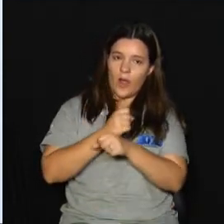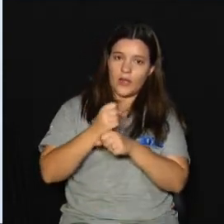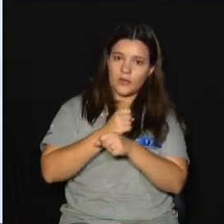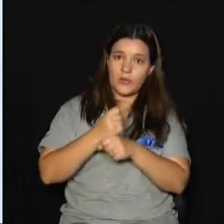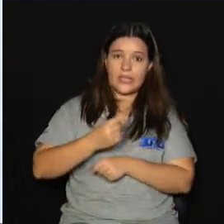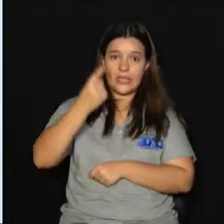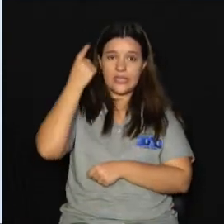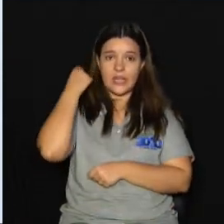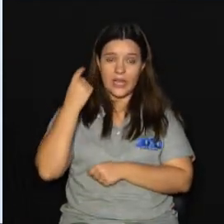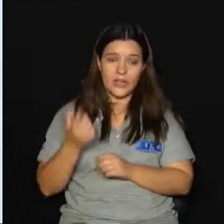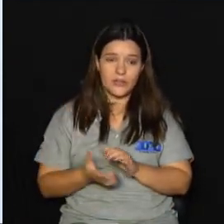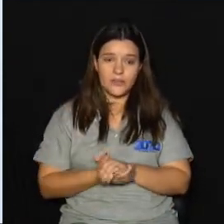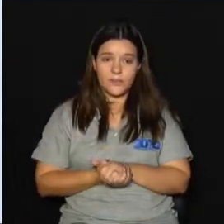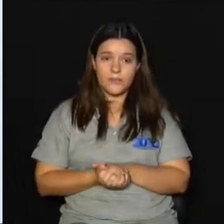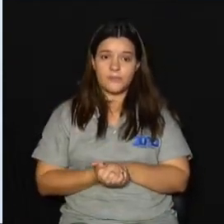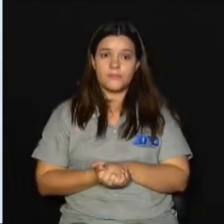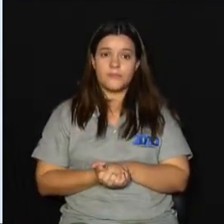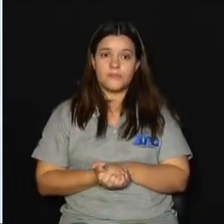menos,